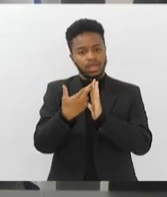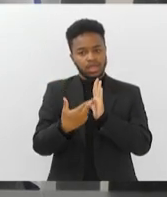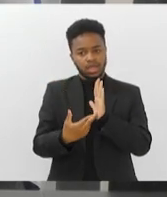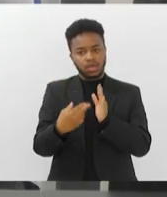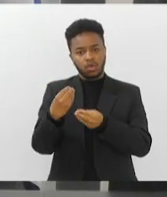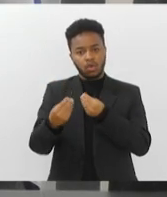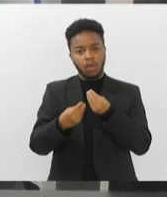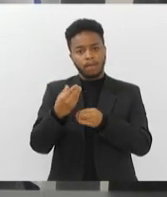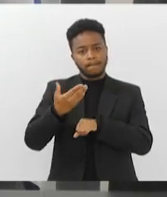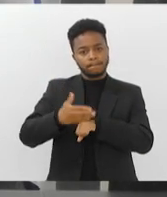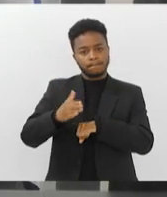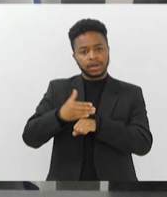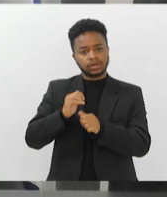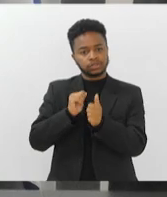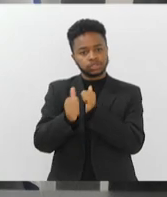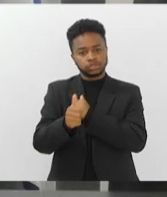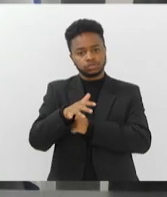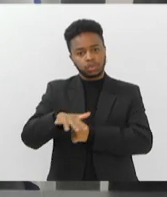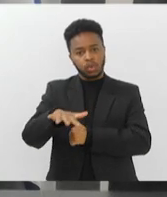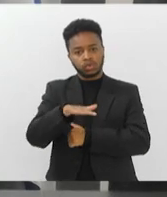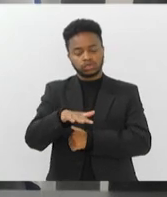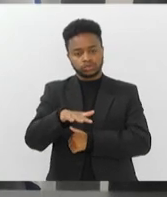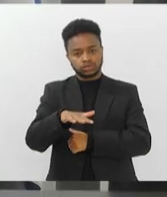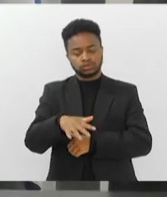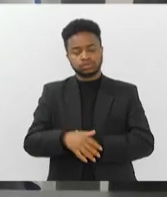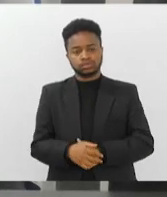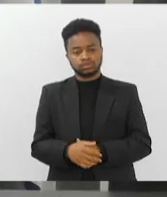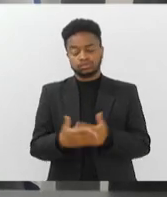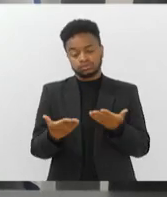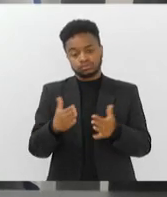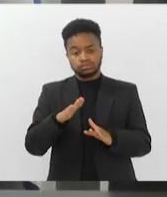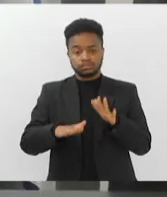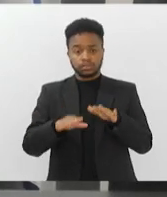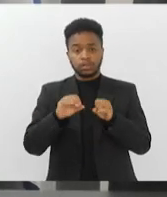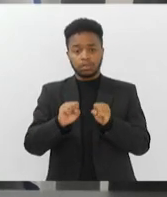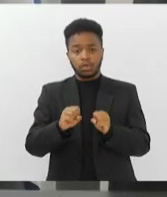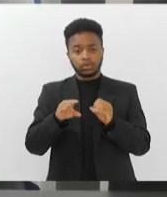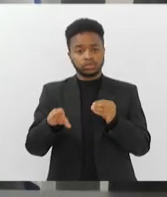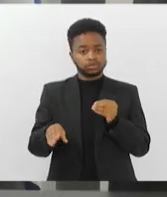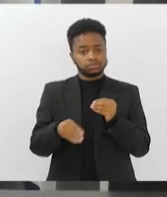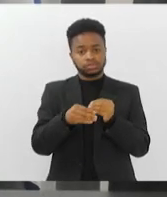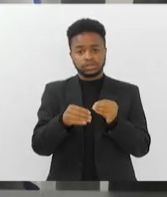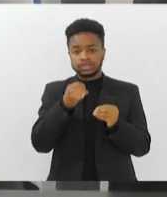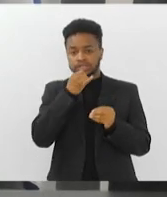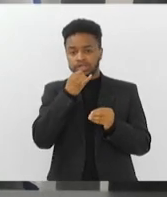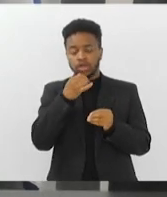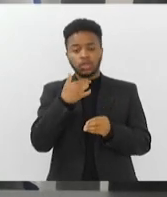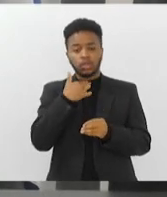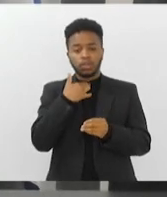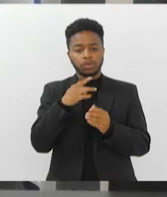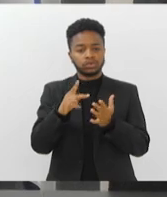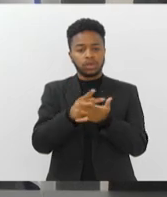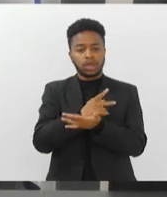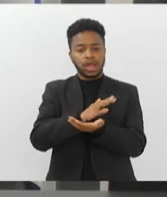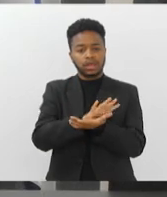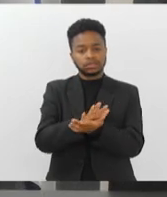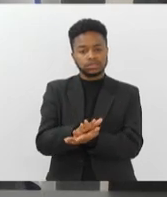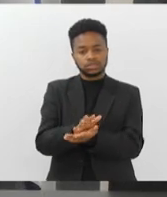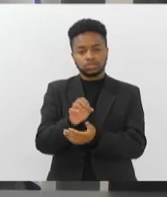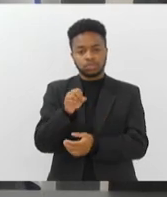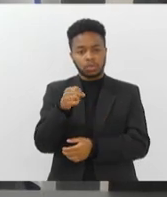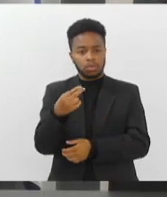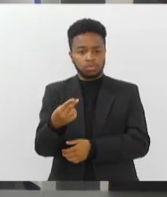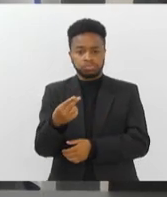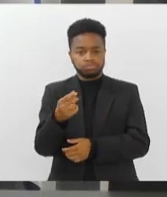prática desportiva como um todo. A gente pode inserir alguns itens ali, de não pode ter racismo,